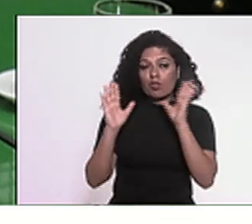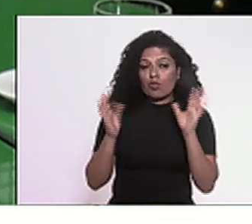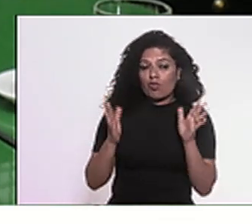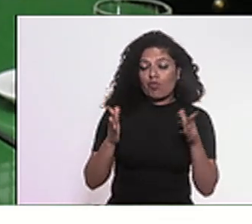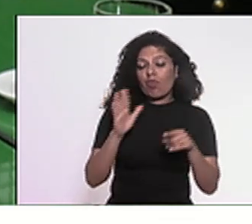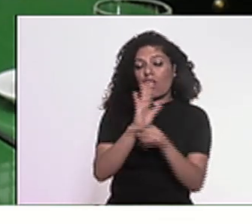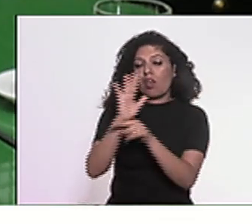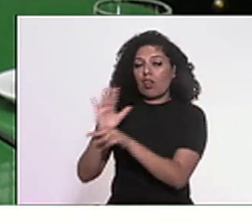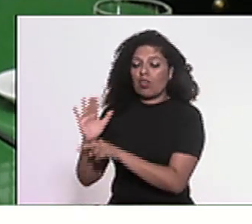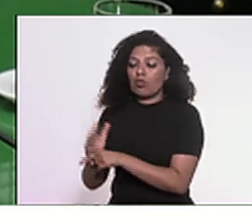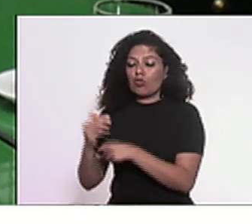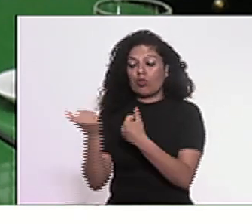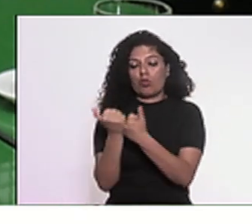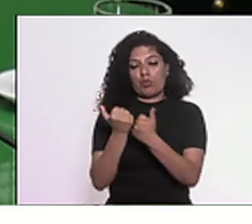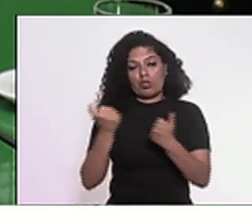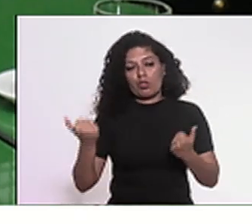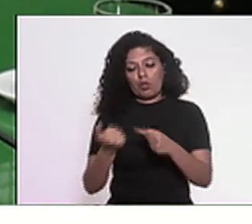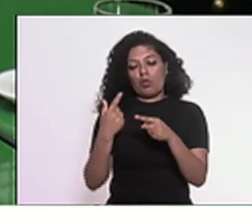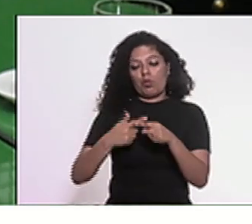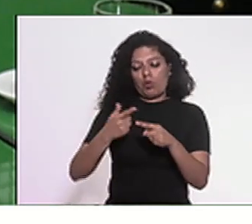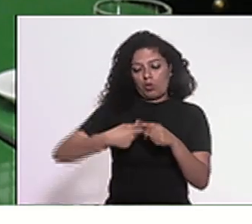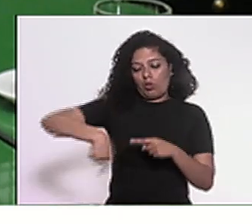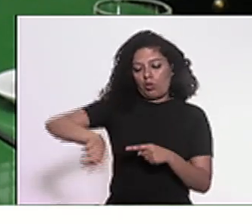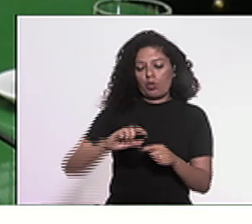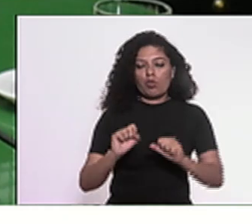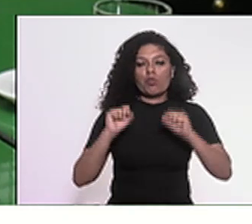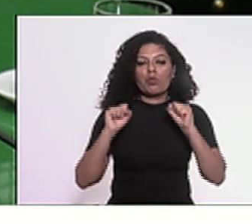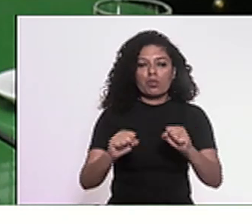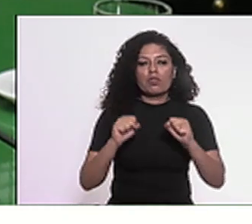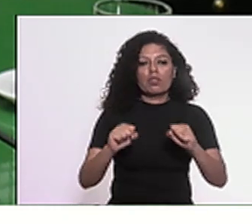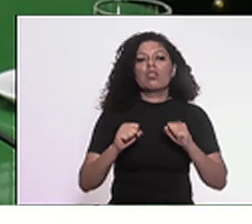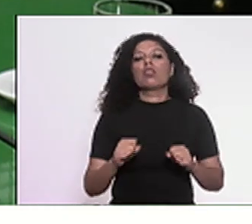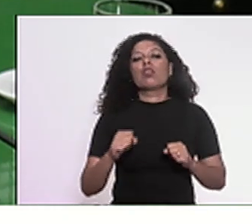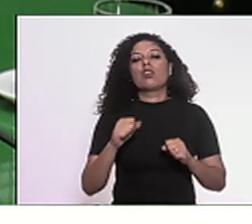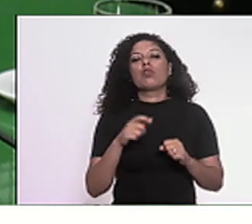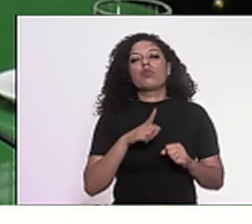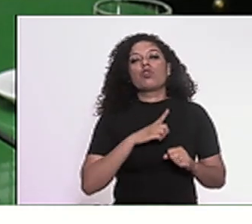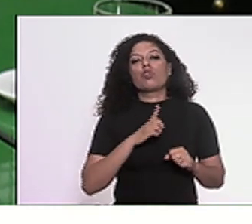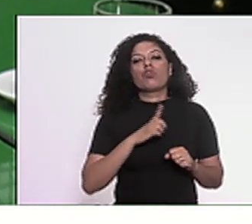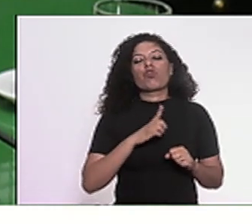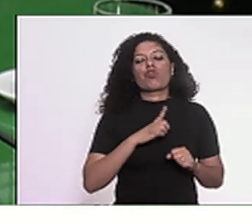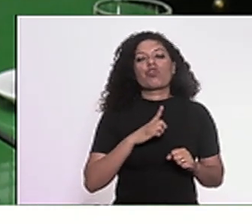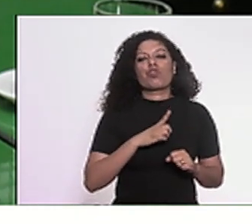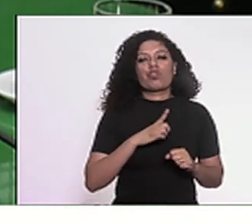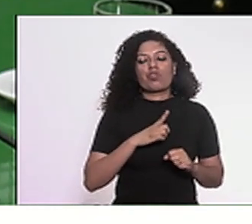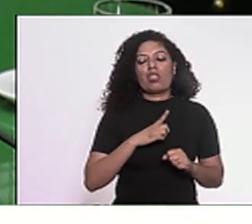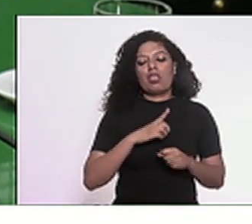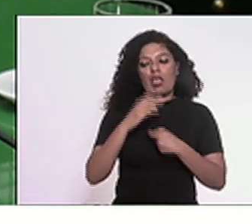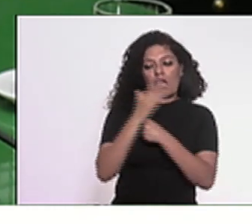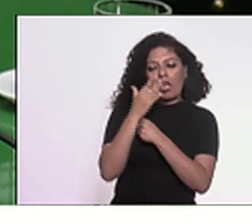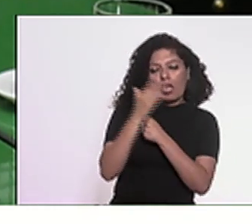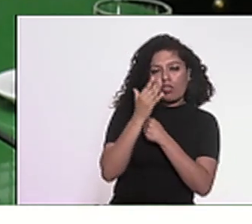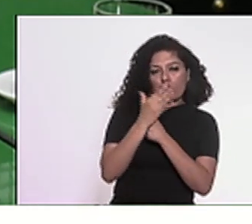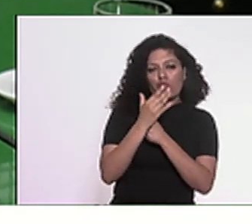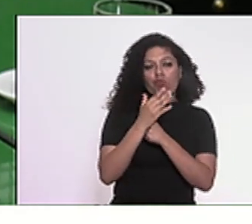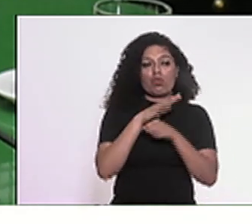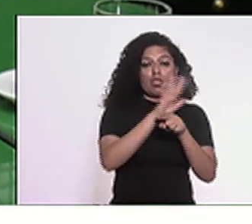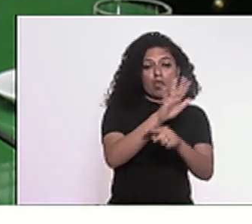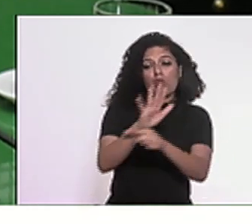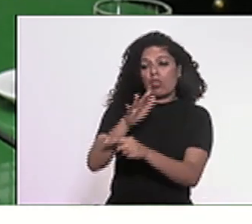a subsecretário para que possa nos fornecer algum tipo de assistência às vítimas de